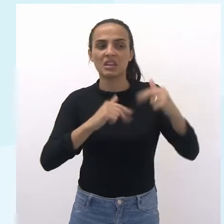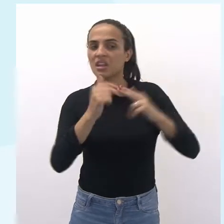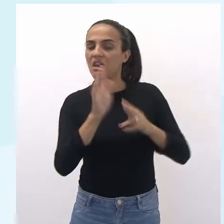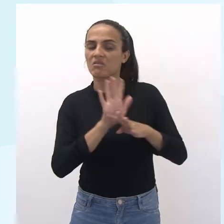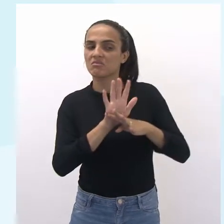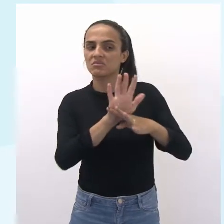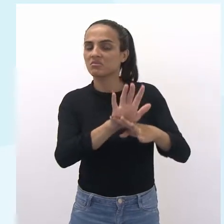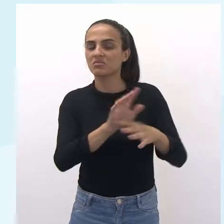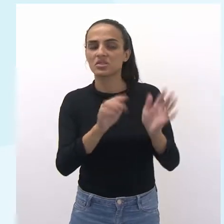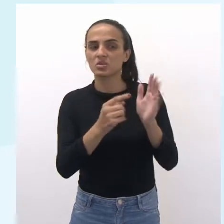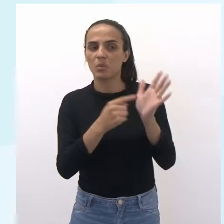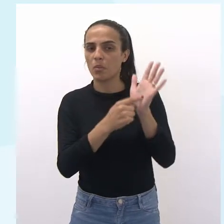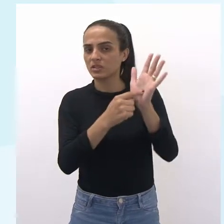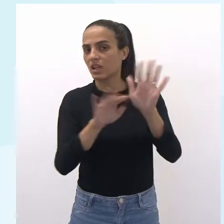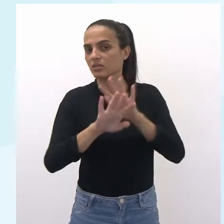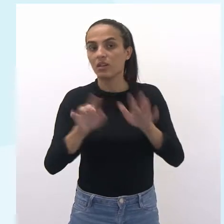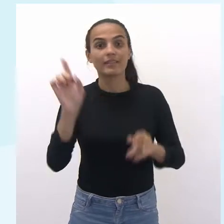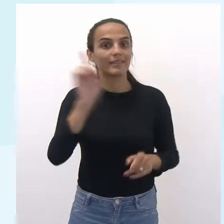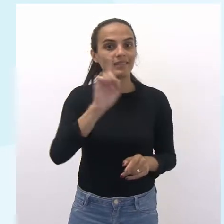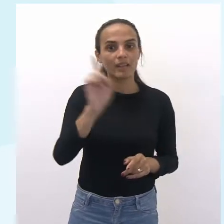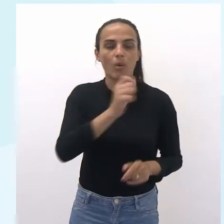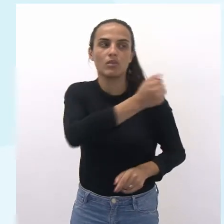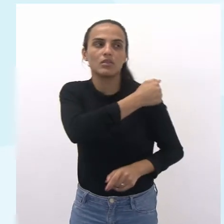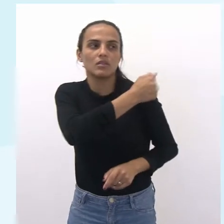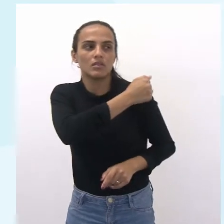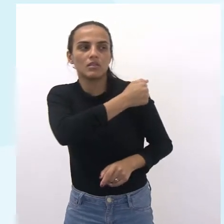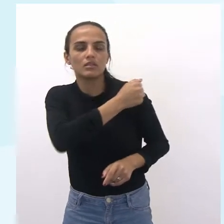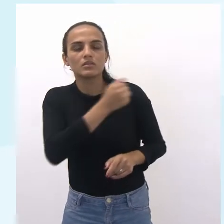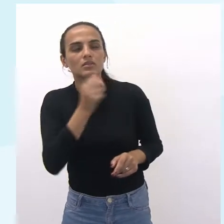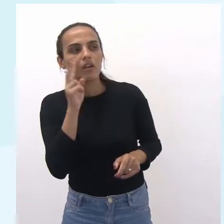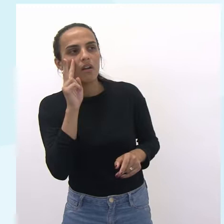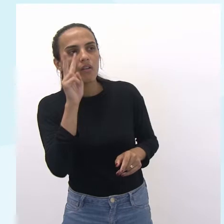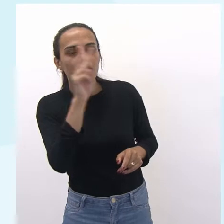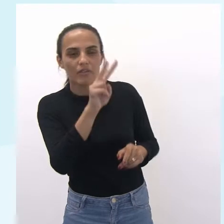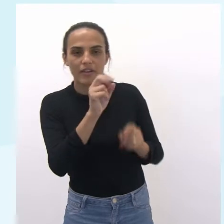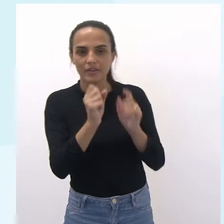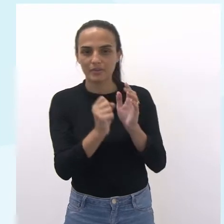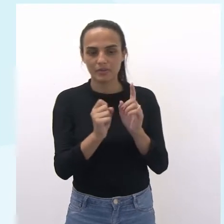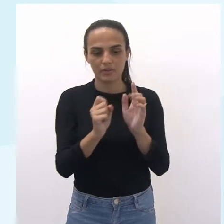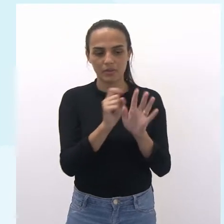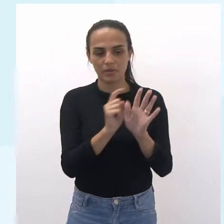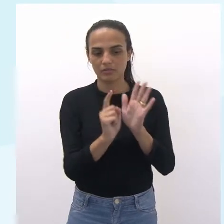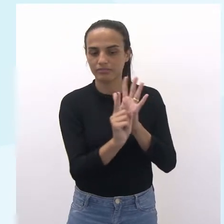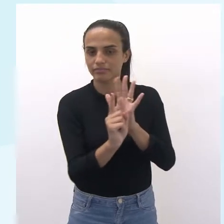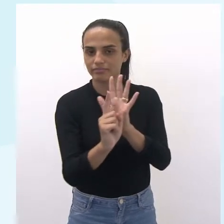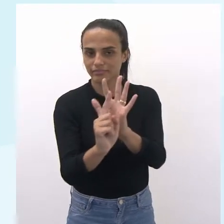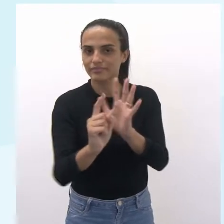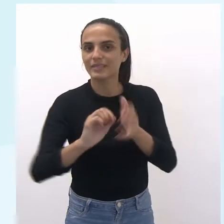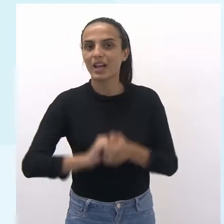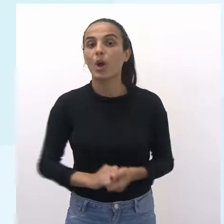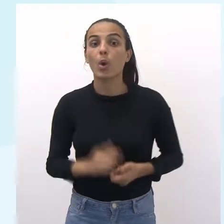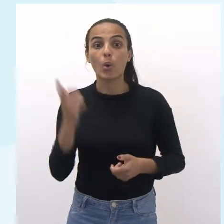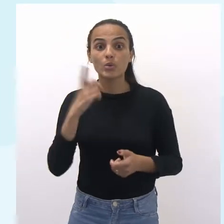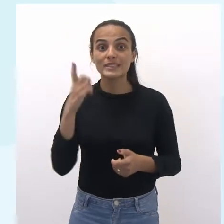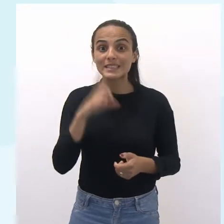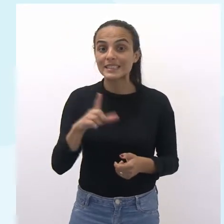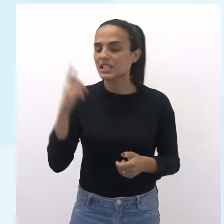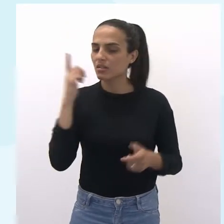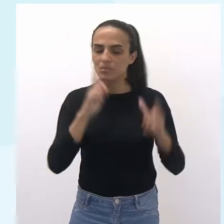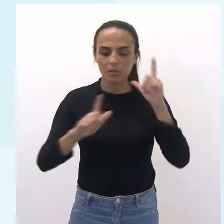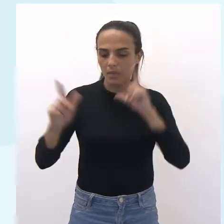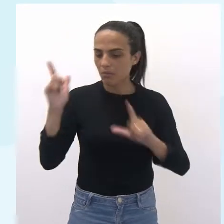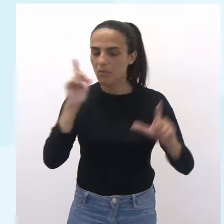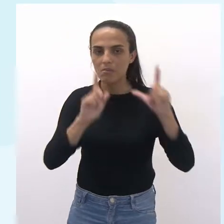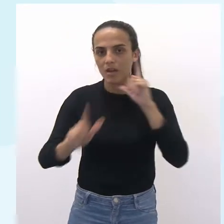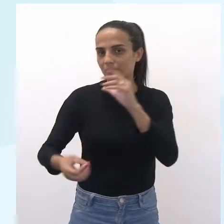mas possibilitar que os estudantes, de forma protagonista, consigam produzir e elaborar os